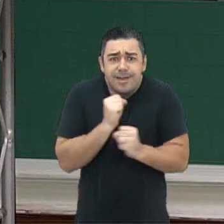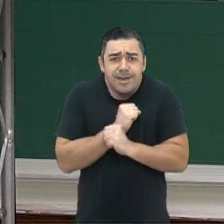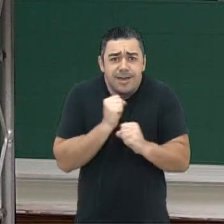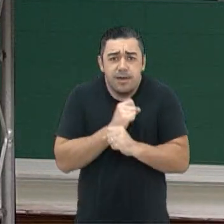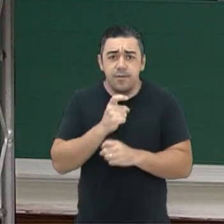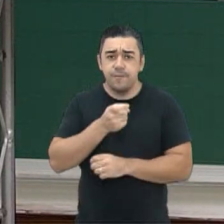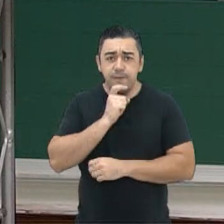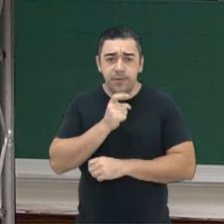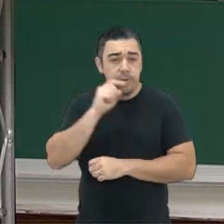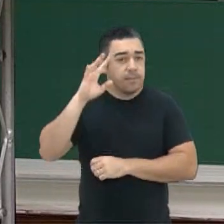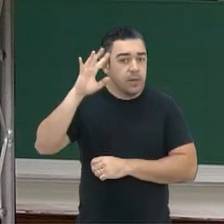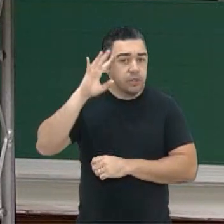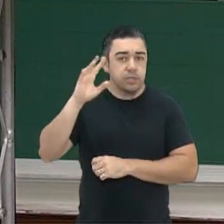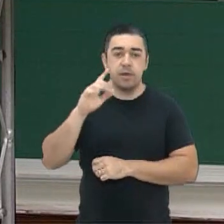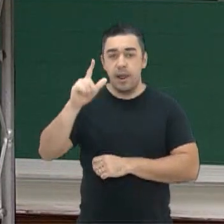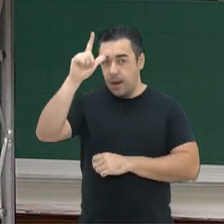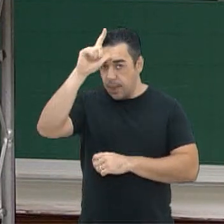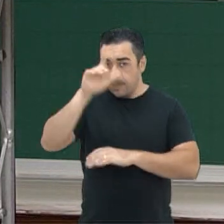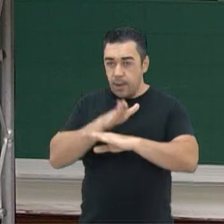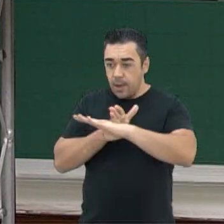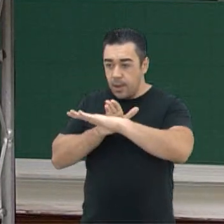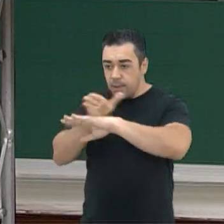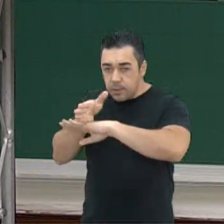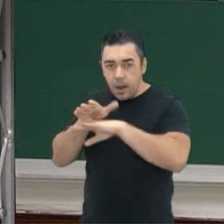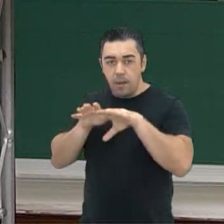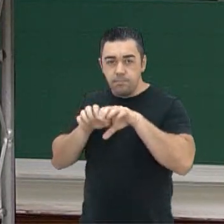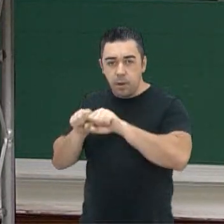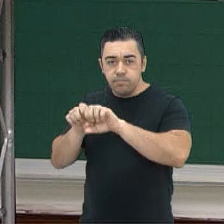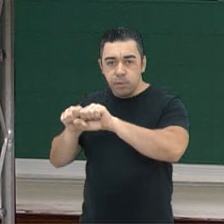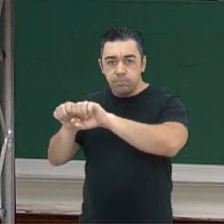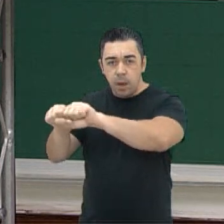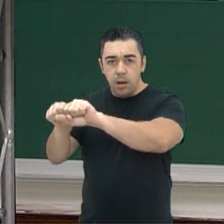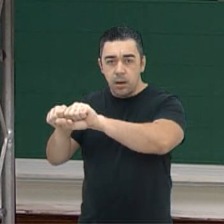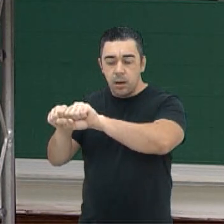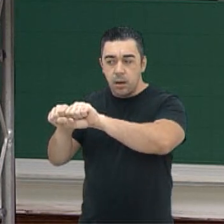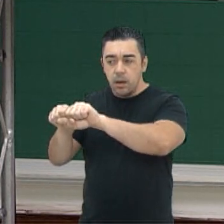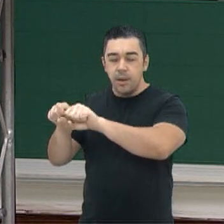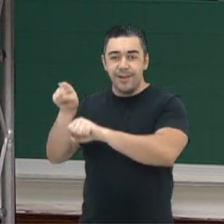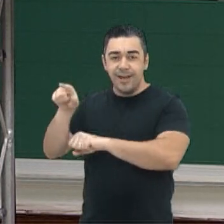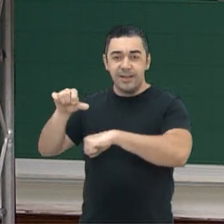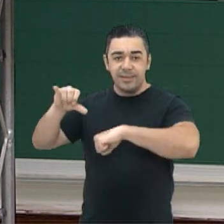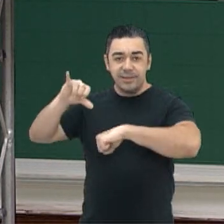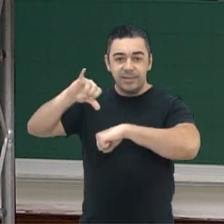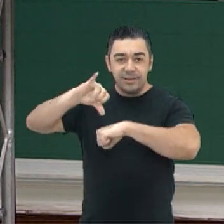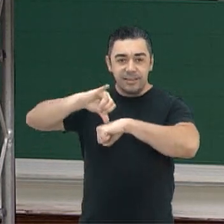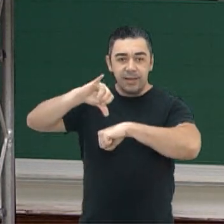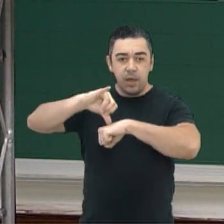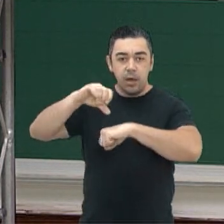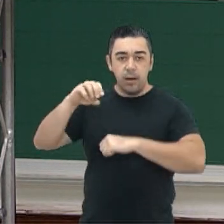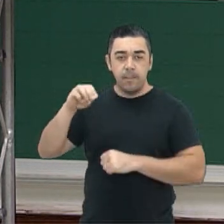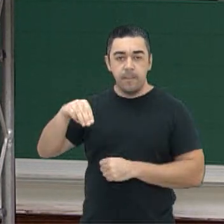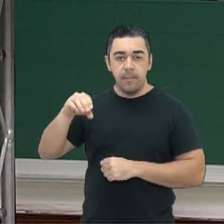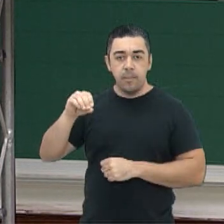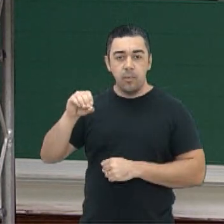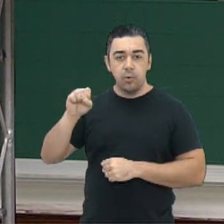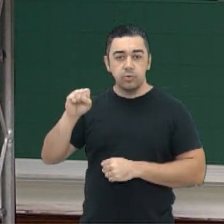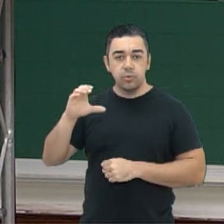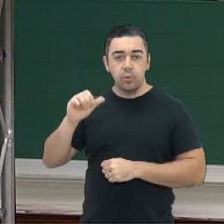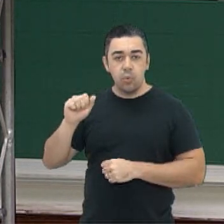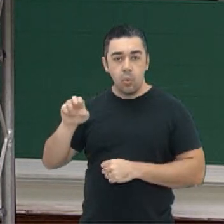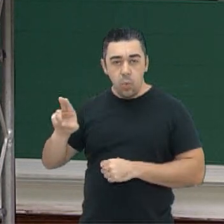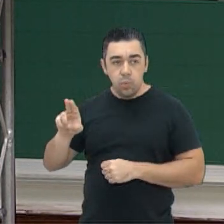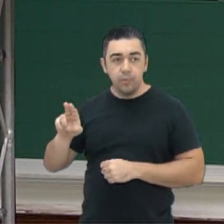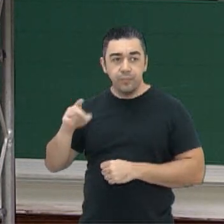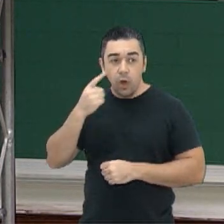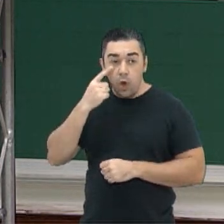dificuldades do exército alemão em invadir a União Soviética, tomar Moscou. Onde está Stalingrado? Pior ainda, mais longe